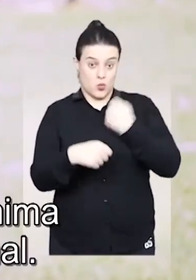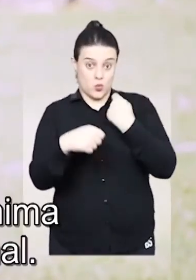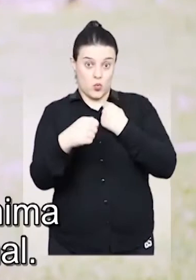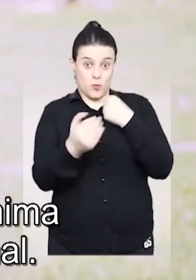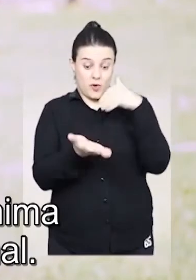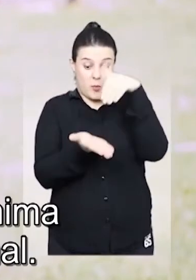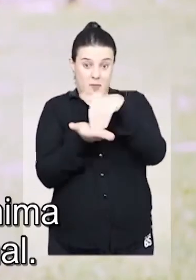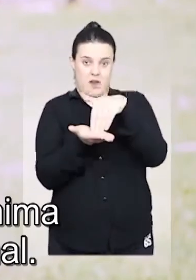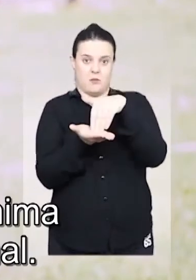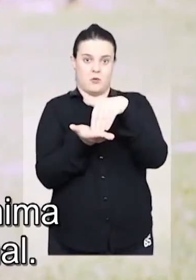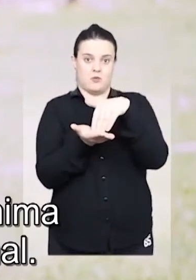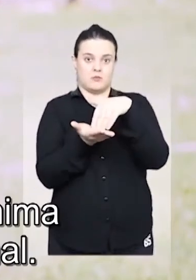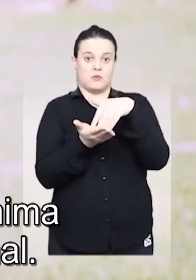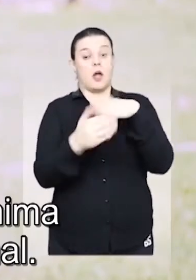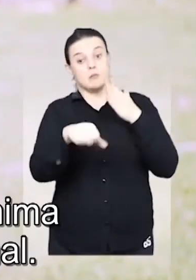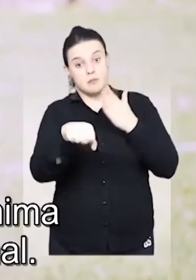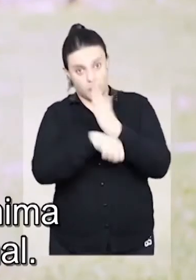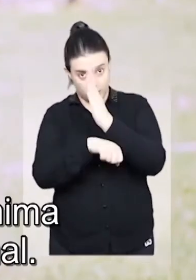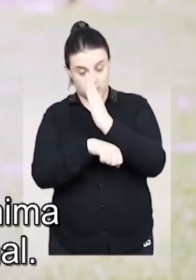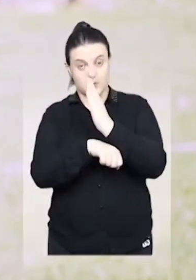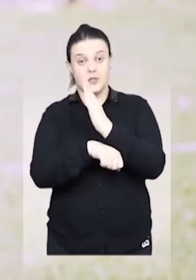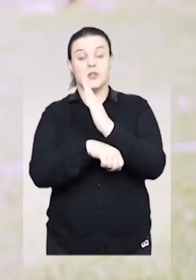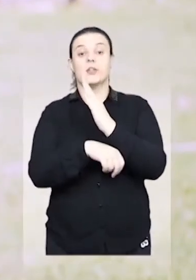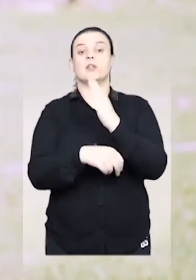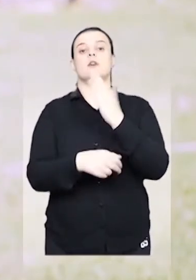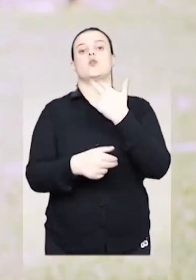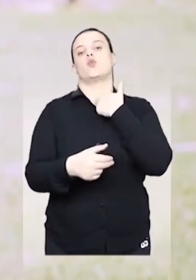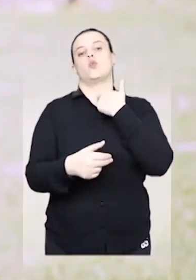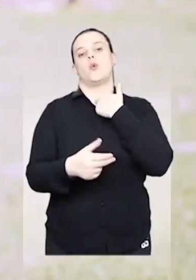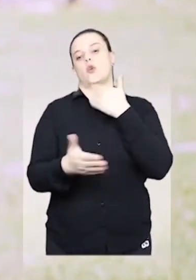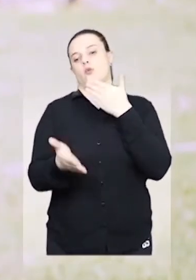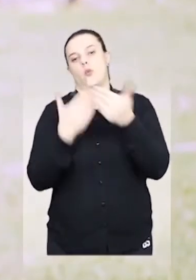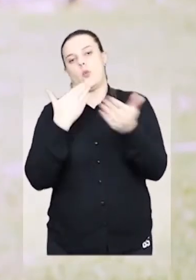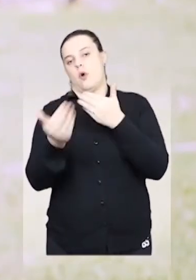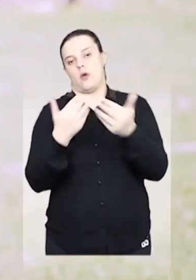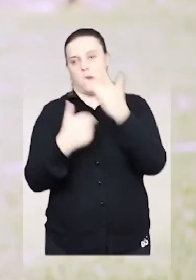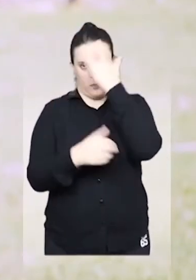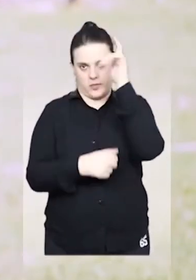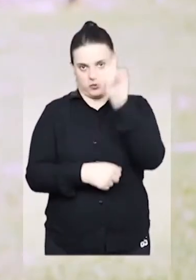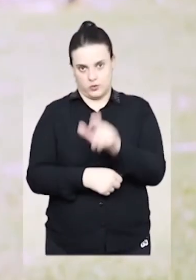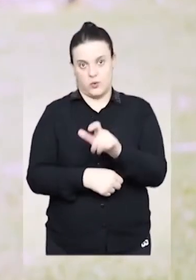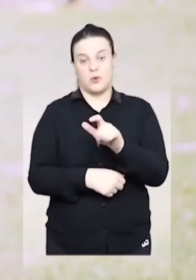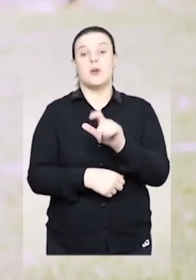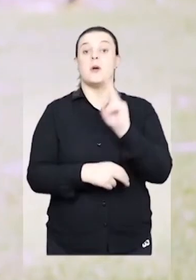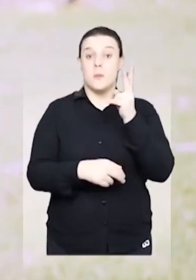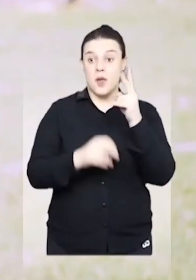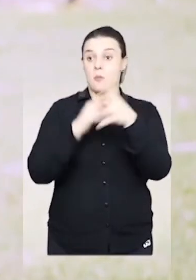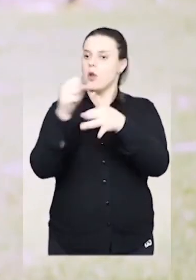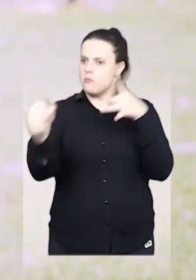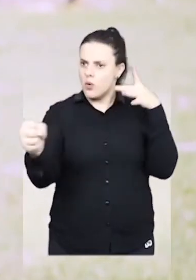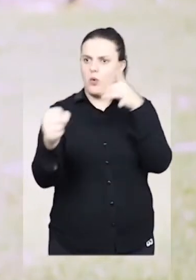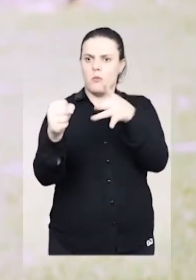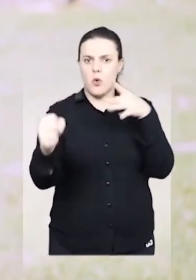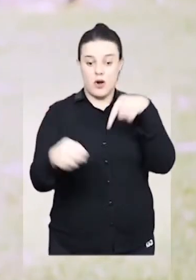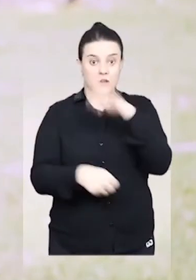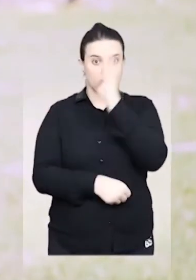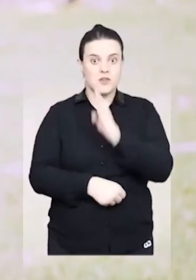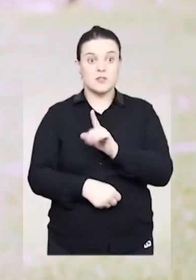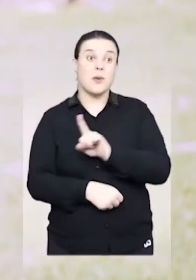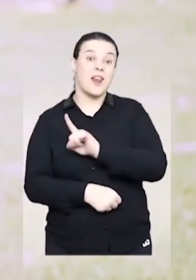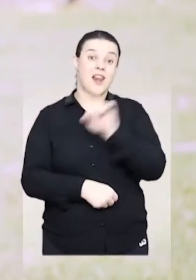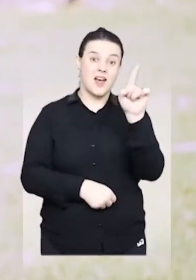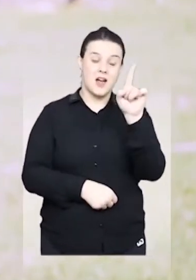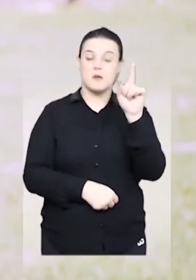pontuação mínima dentro de um campeonato internacional. Então, não pode ser qualquer pessoa, por mais que ela esteja tirando bem no Brasil, se ela não bater